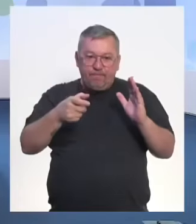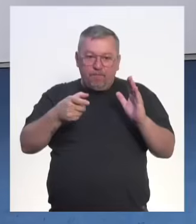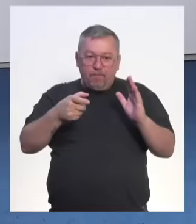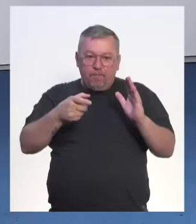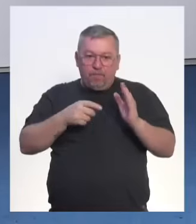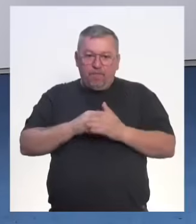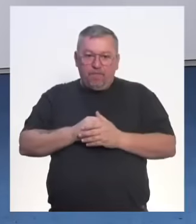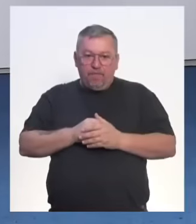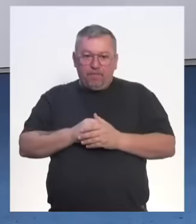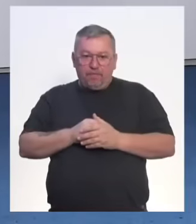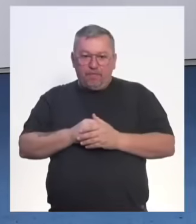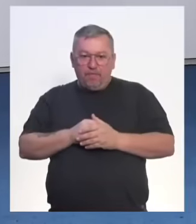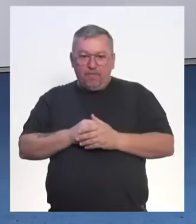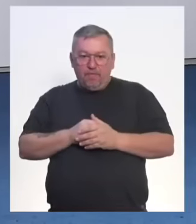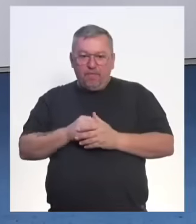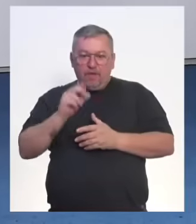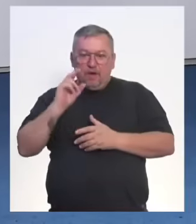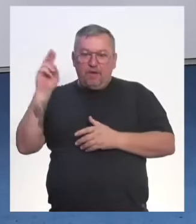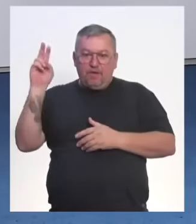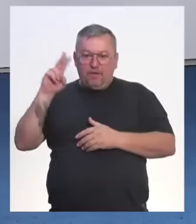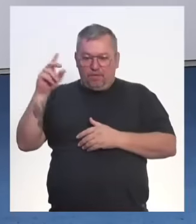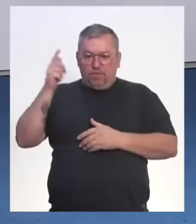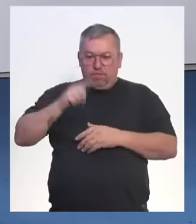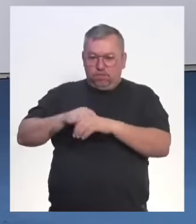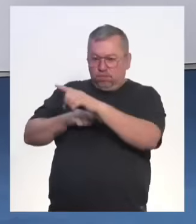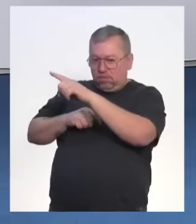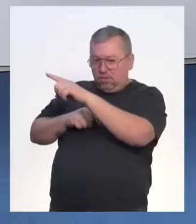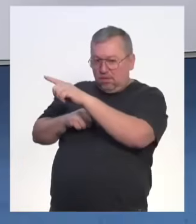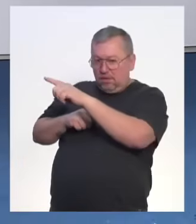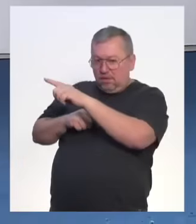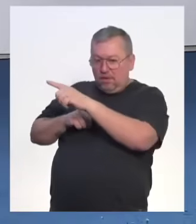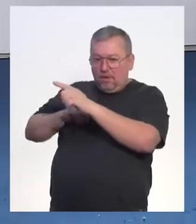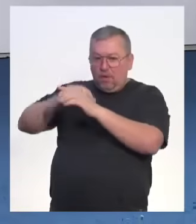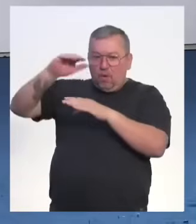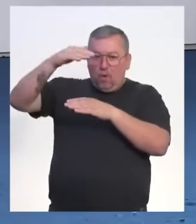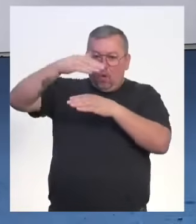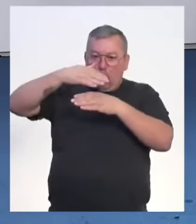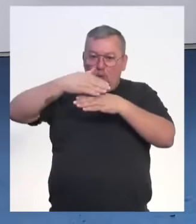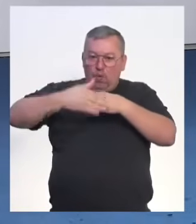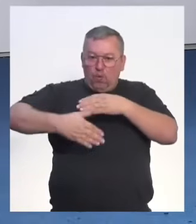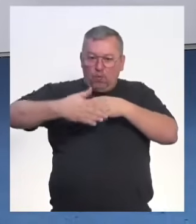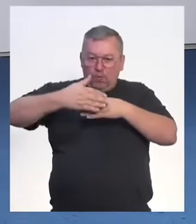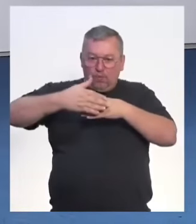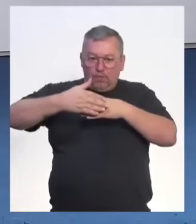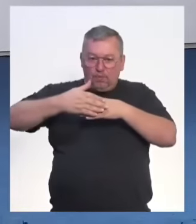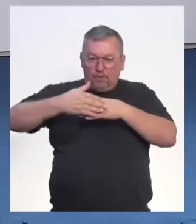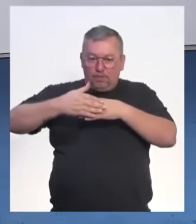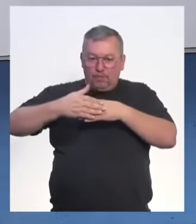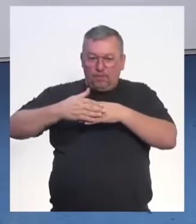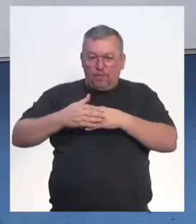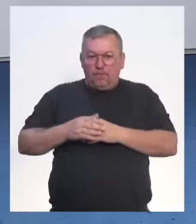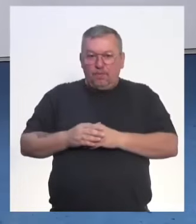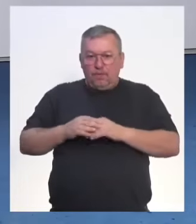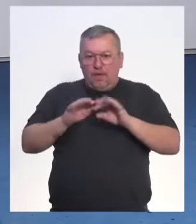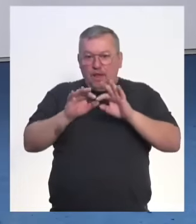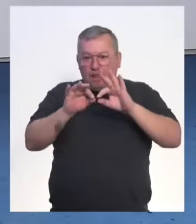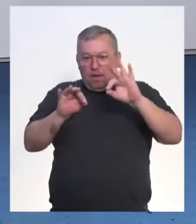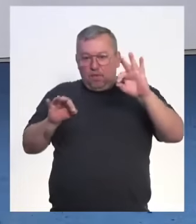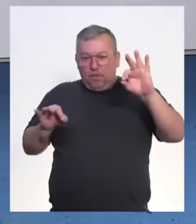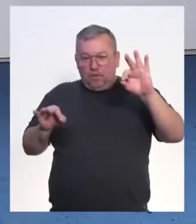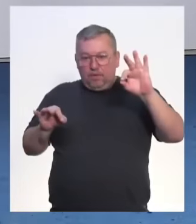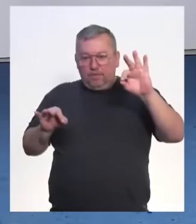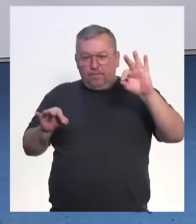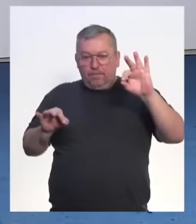tentar colocar ela na seguinte forma, que eu consigo contar 3 aqui, ó. Então, eu tenho, digamos assim, a largura, né,